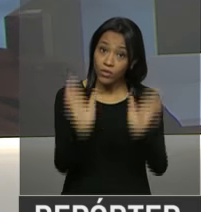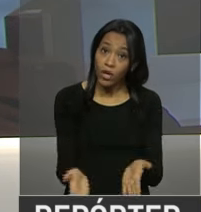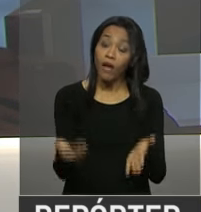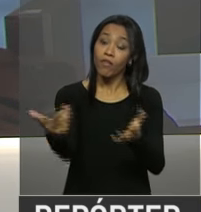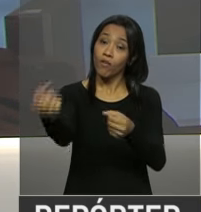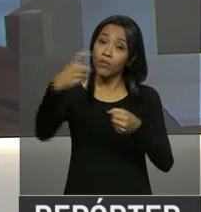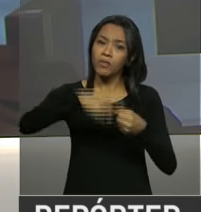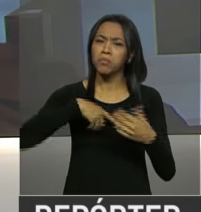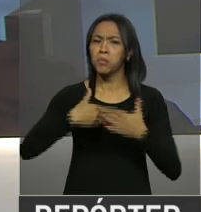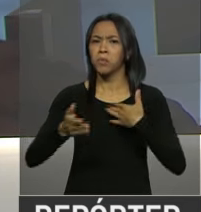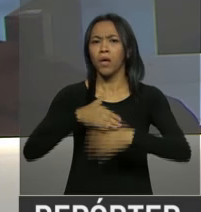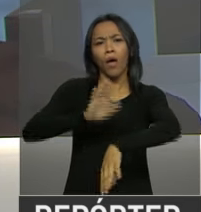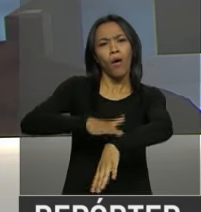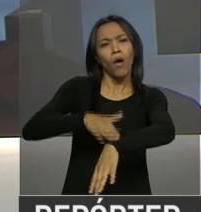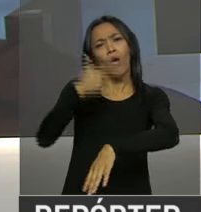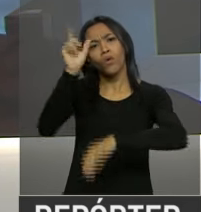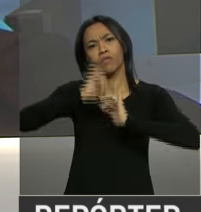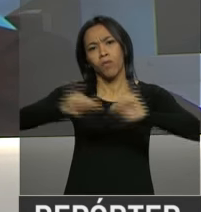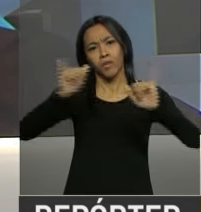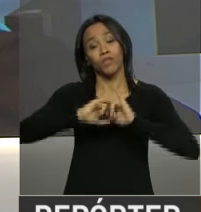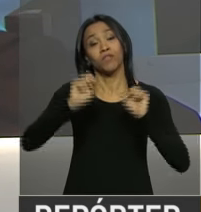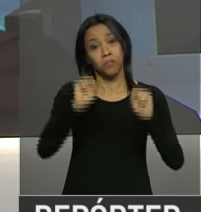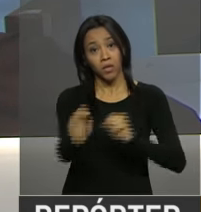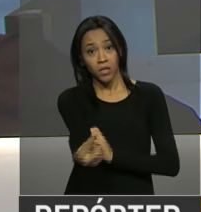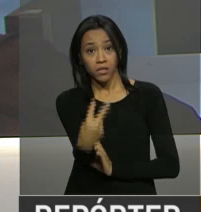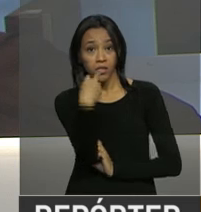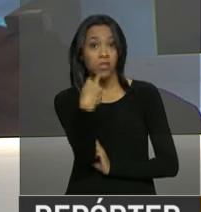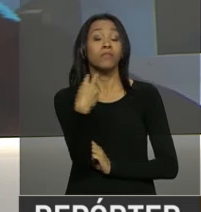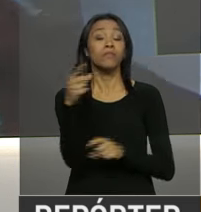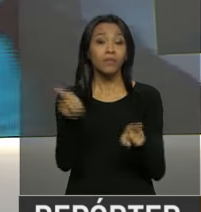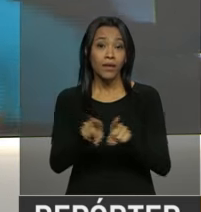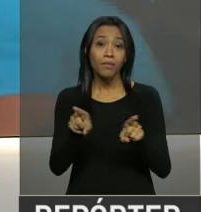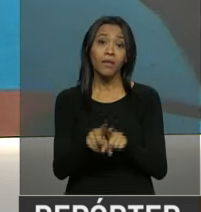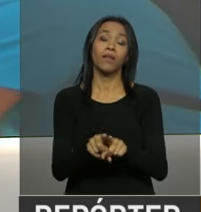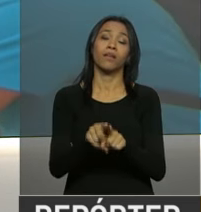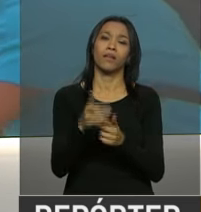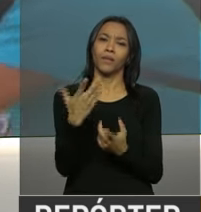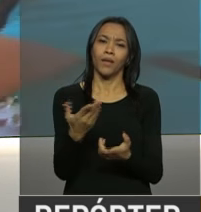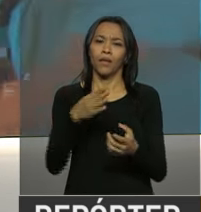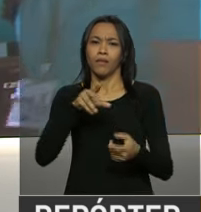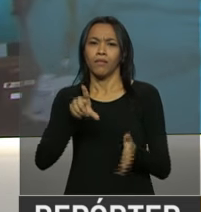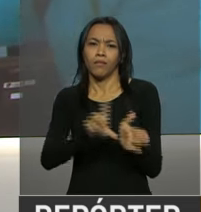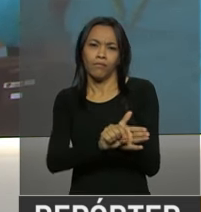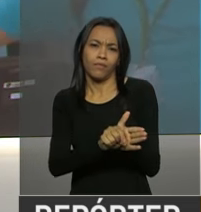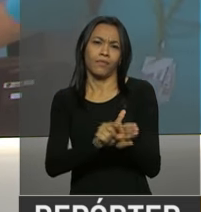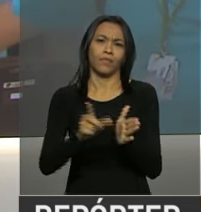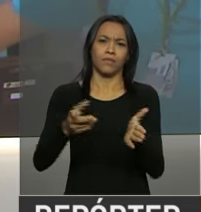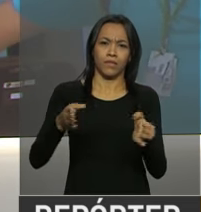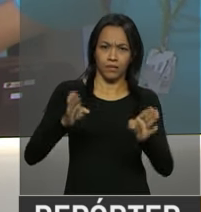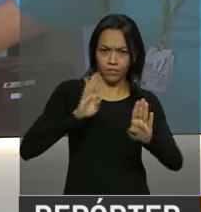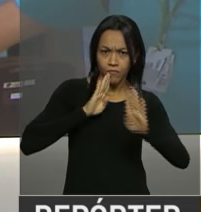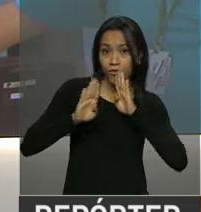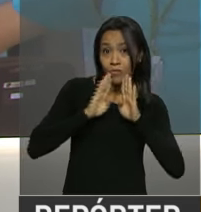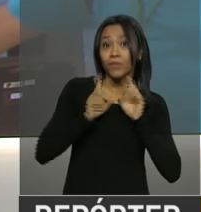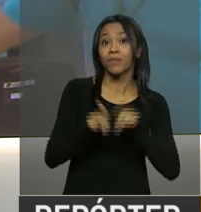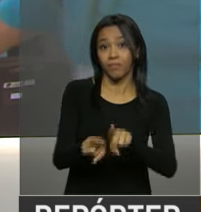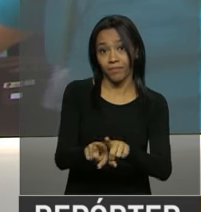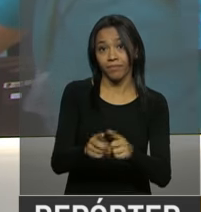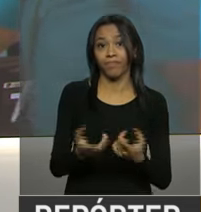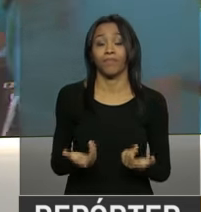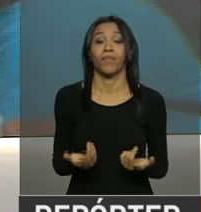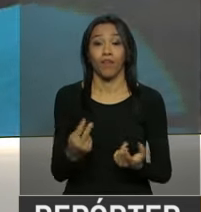qualquer momento com outras informações. Acompanhe as novidades também em nossas redes sociais, no Twitter e no